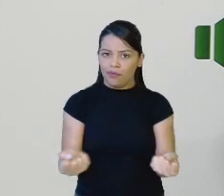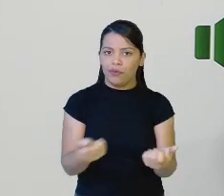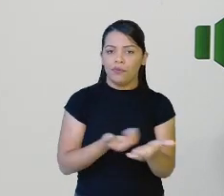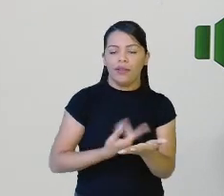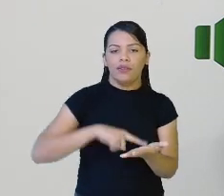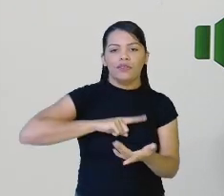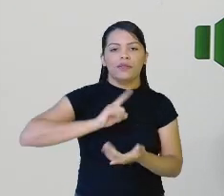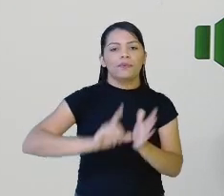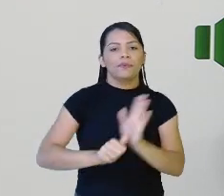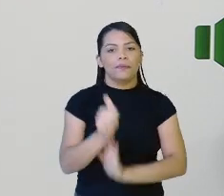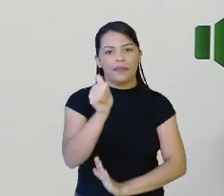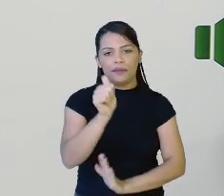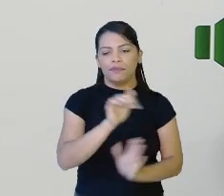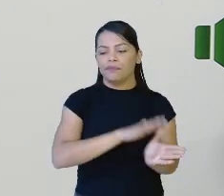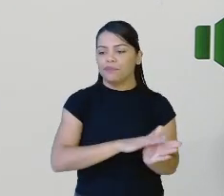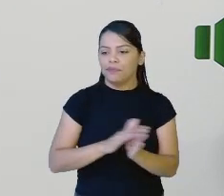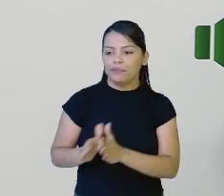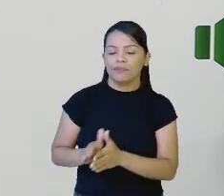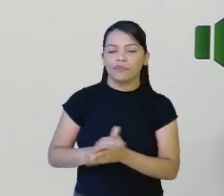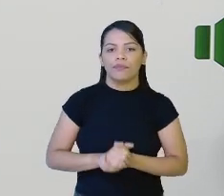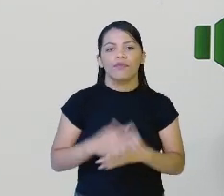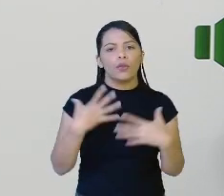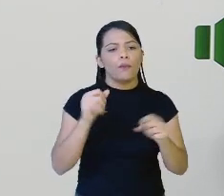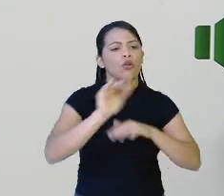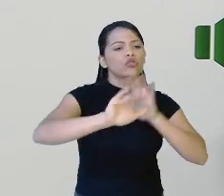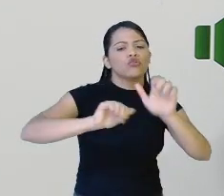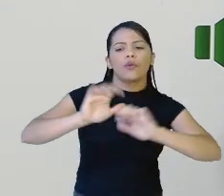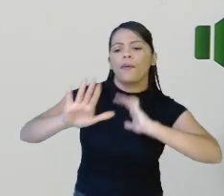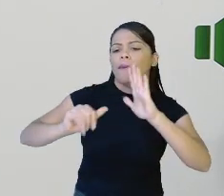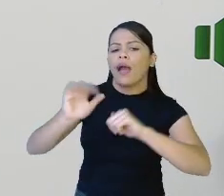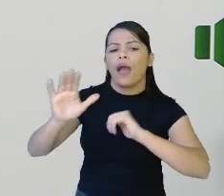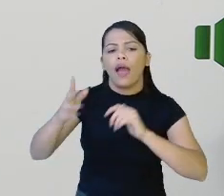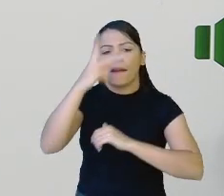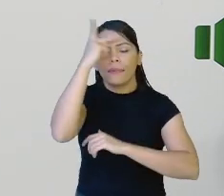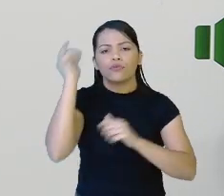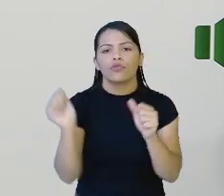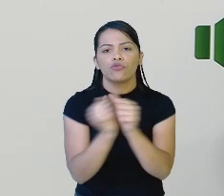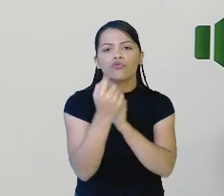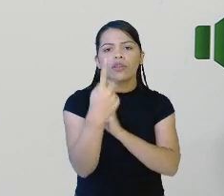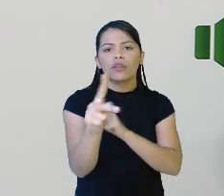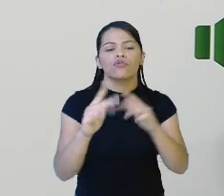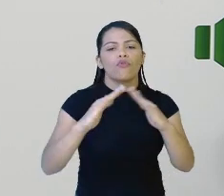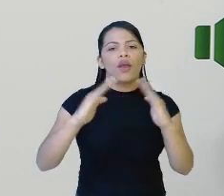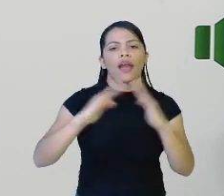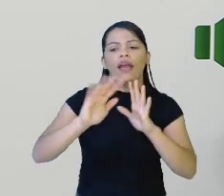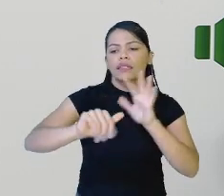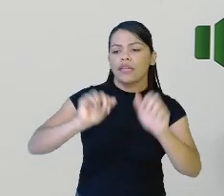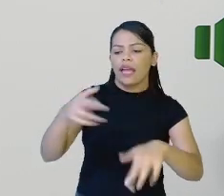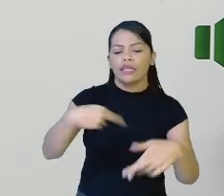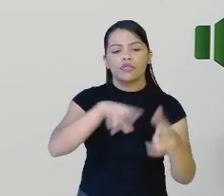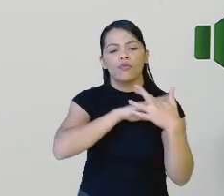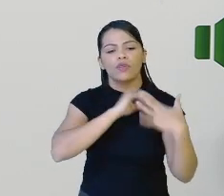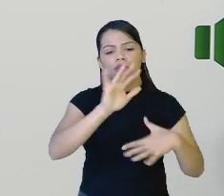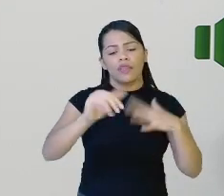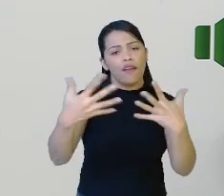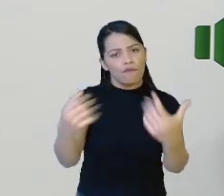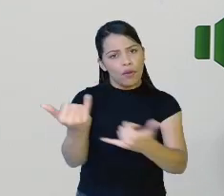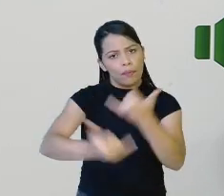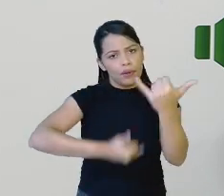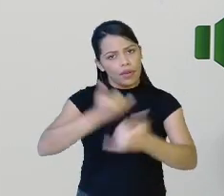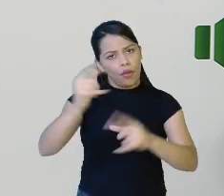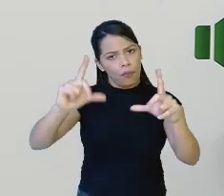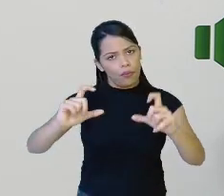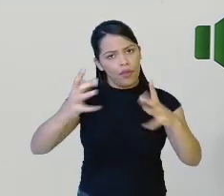primeira parlenda. Pode chamar quem está aí com você em casa, sua mãe, sua tia, seu pai, o seu responsável. Vamos lá brincar um pouquinho,